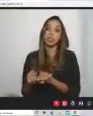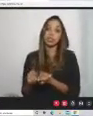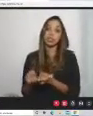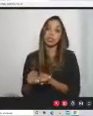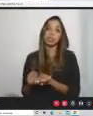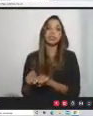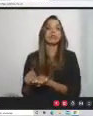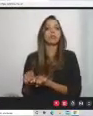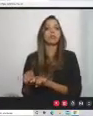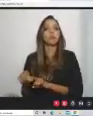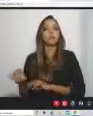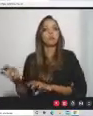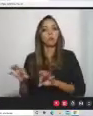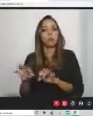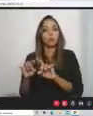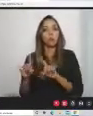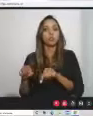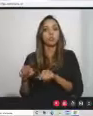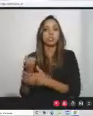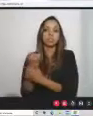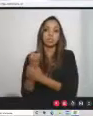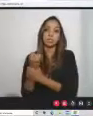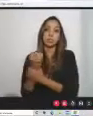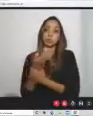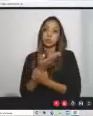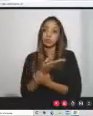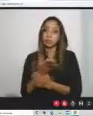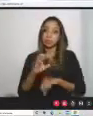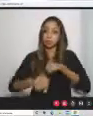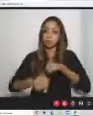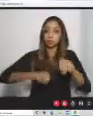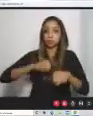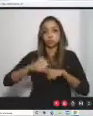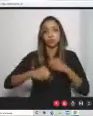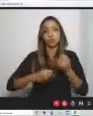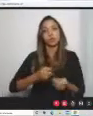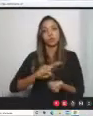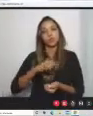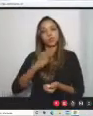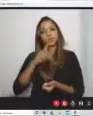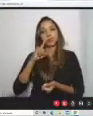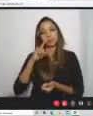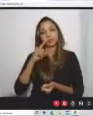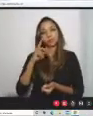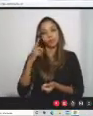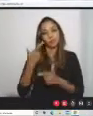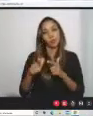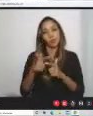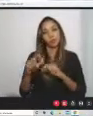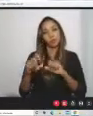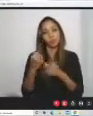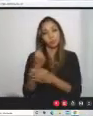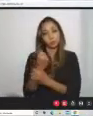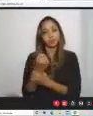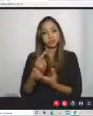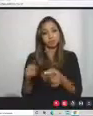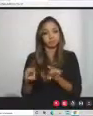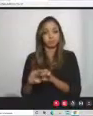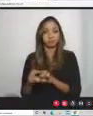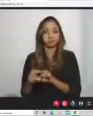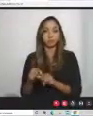os esportistas, para os ciclistas que ficam aqui, que a gente tem um grande problema com segurança também. Mas, o Vossa Excelência está de